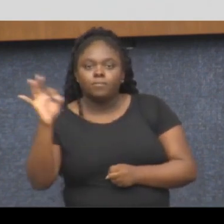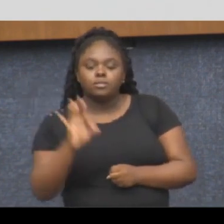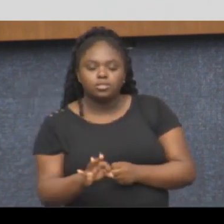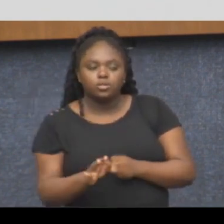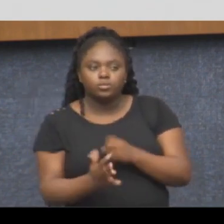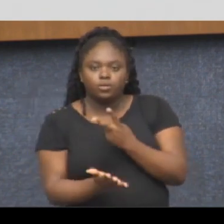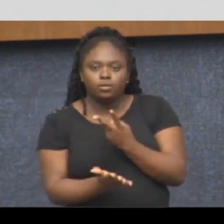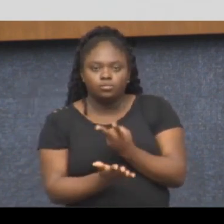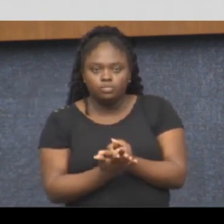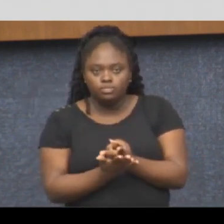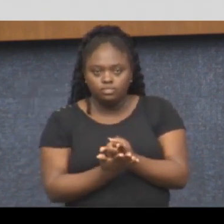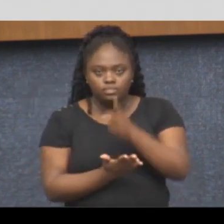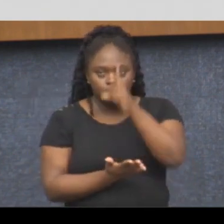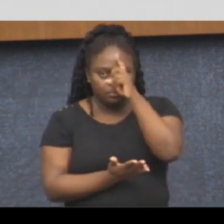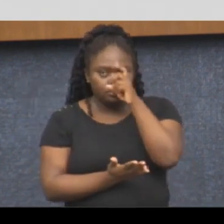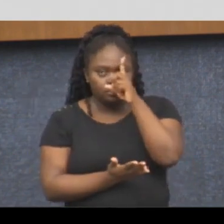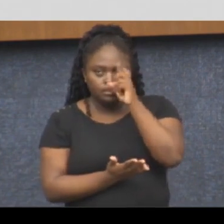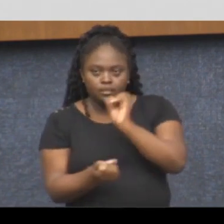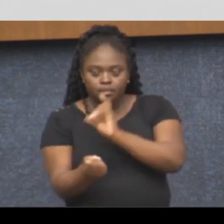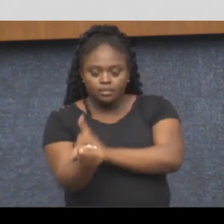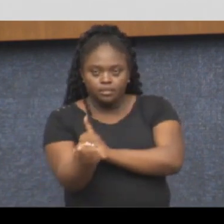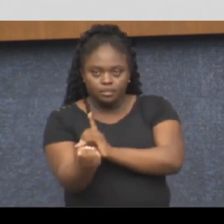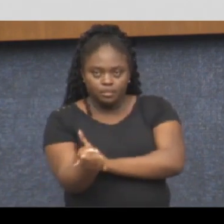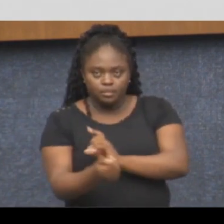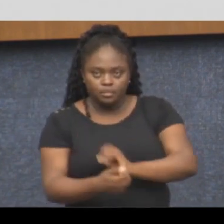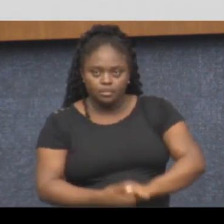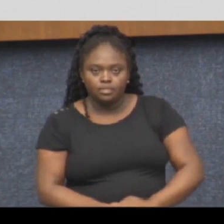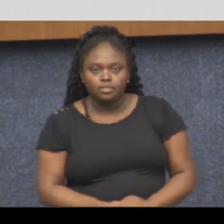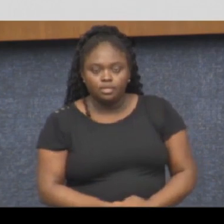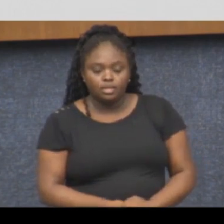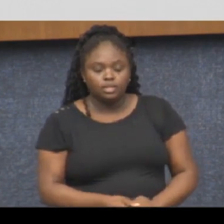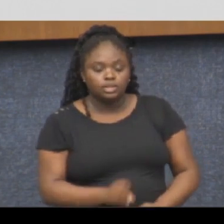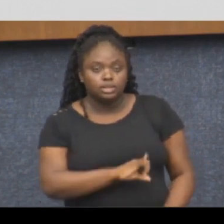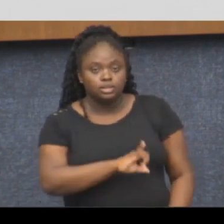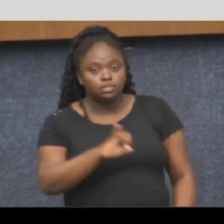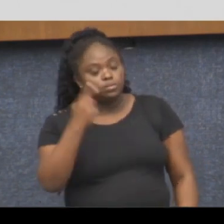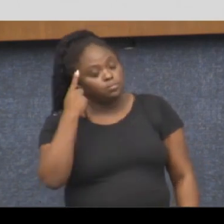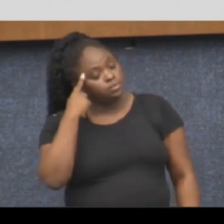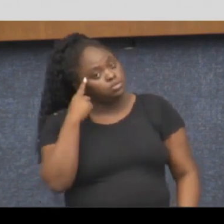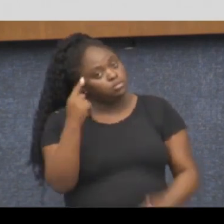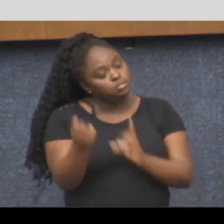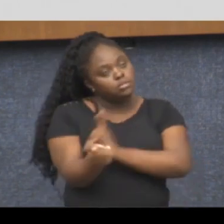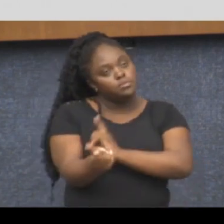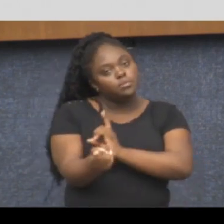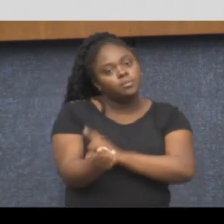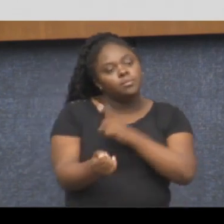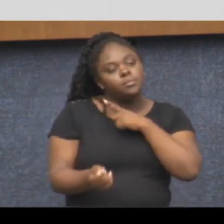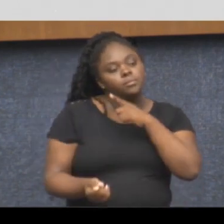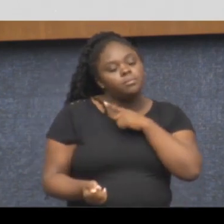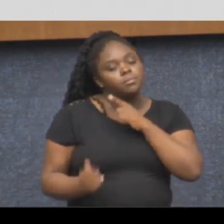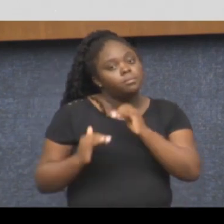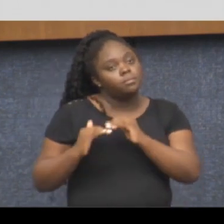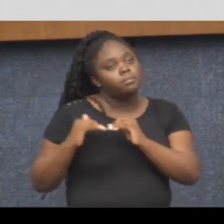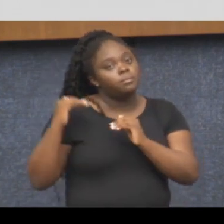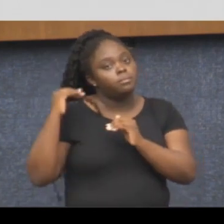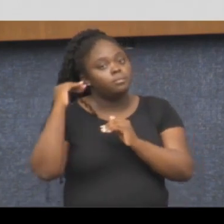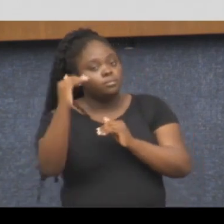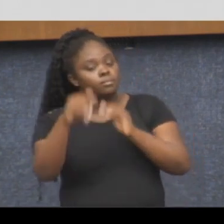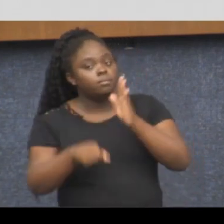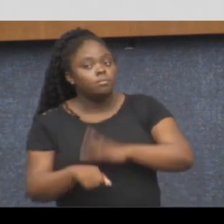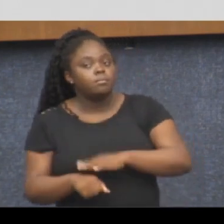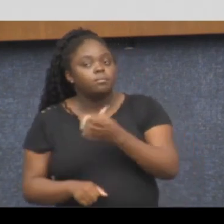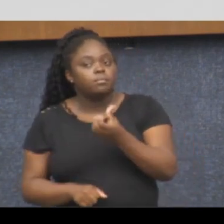por diabetes. Se eu concentrar, se pensando no diabetes, eu teria, além disso,